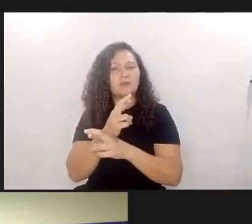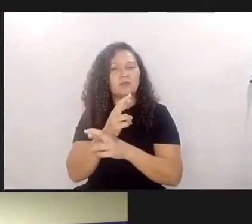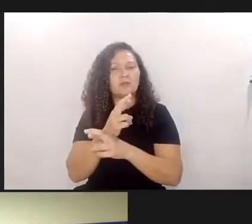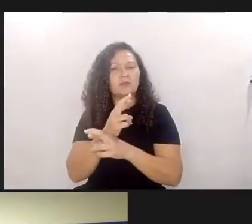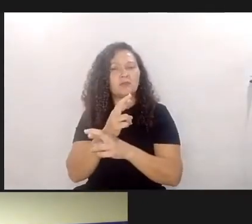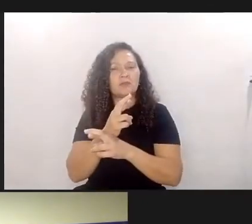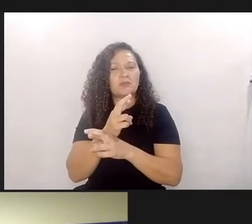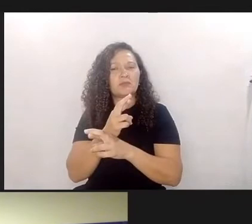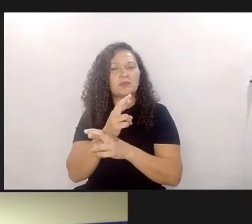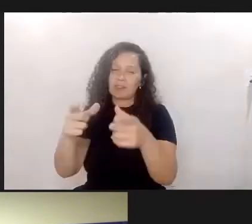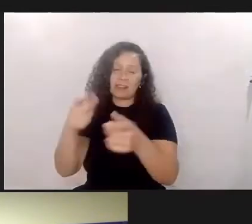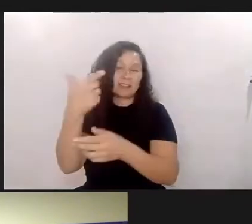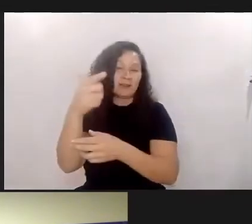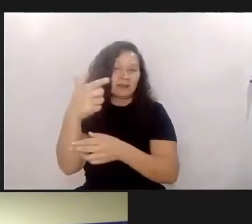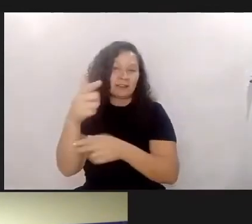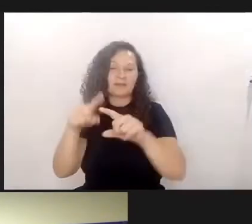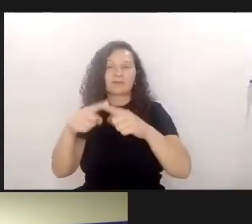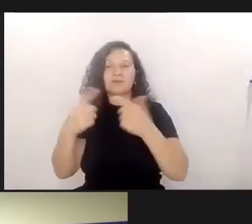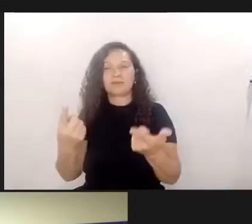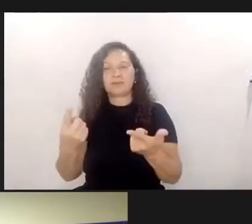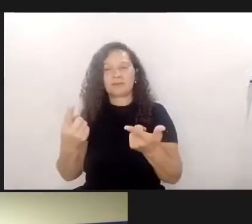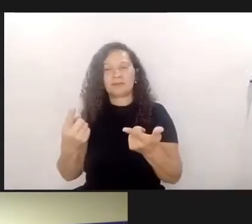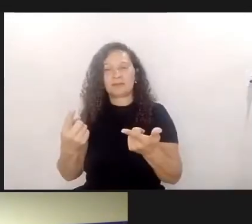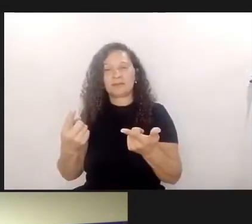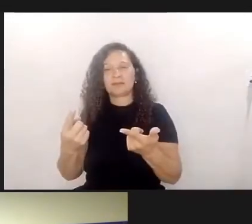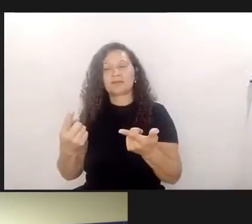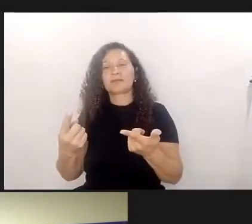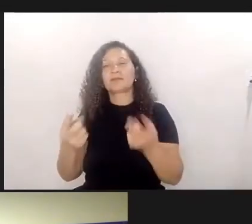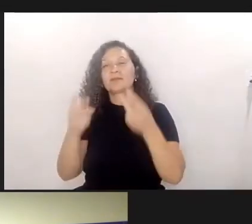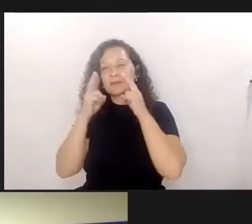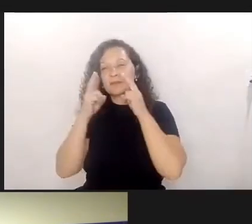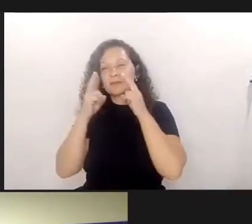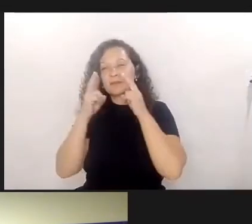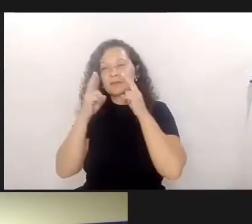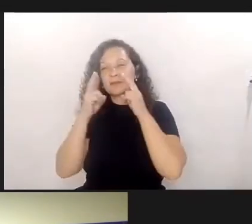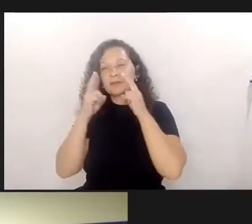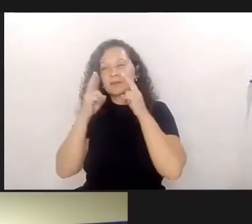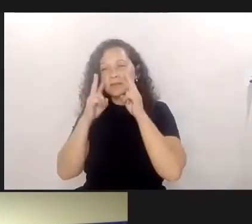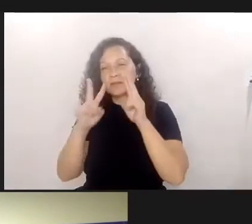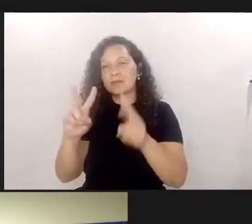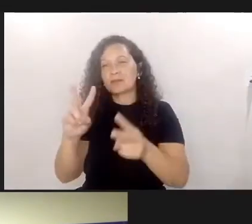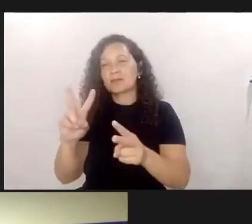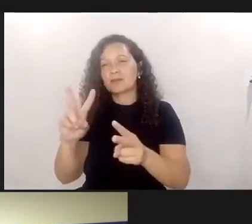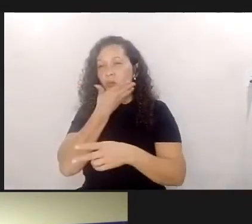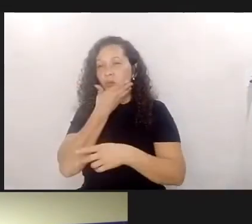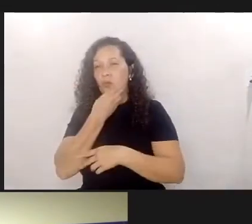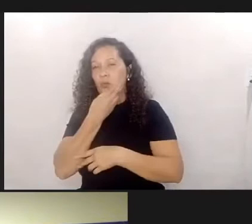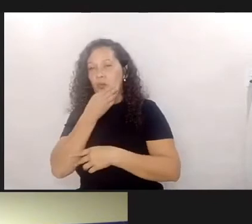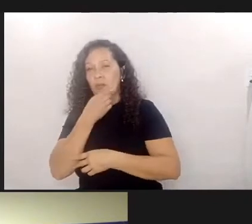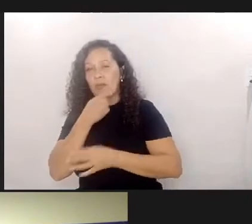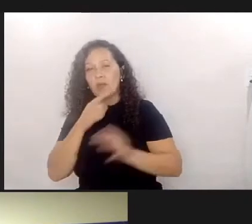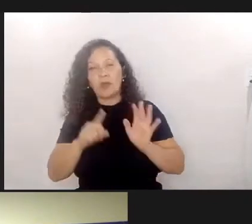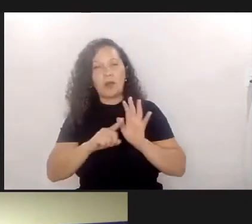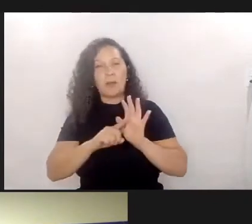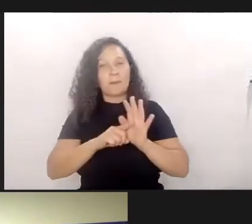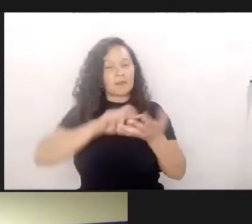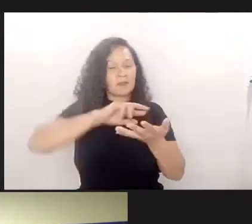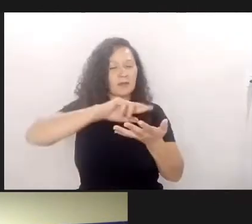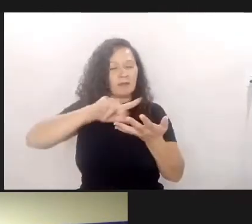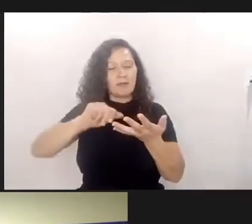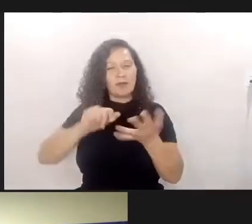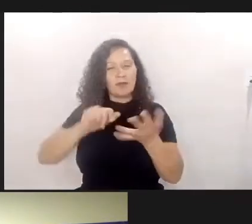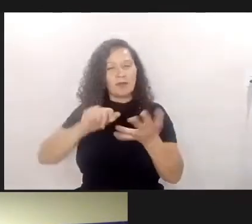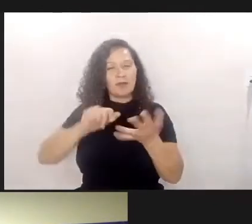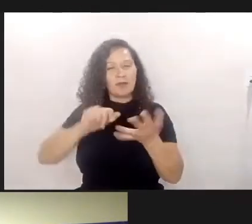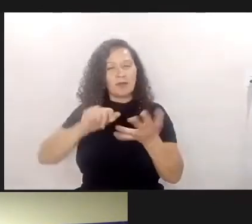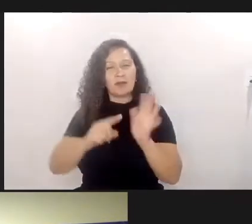a visão do Sérgio traz diversos outros pontos que nos ajudam a pensar o mundo contemporâneo. Então, eu acho